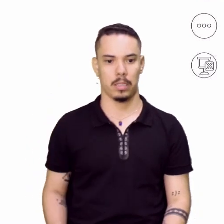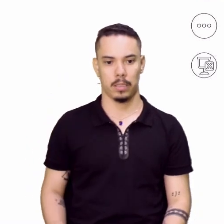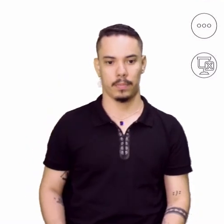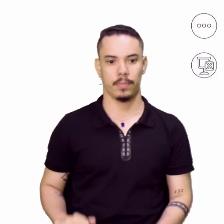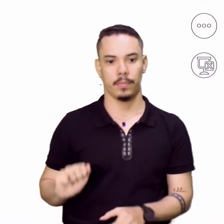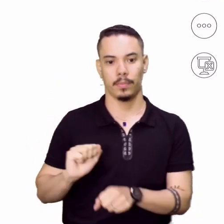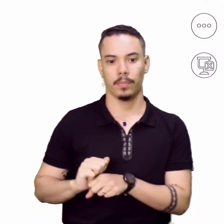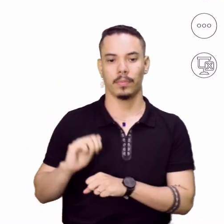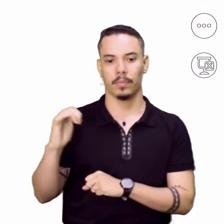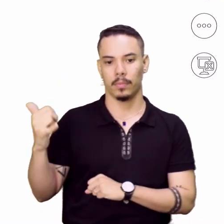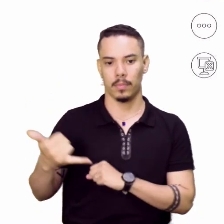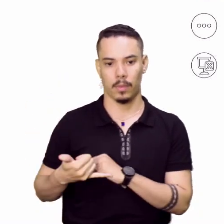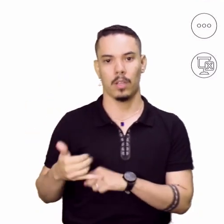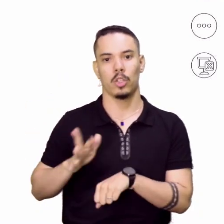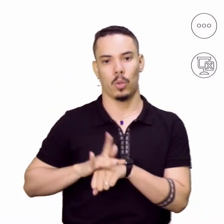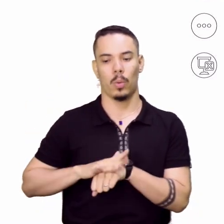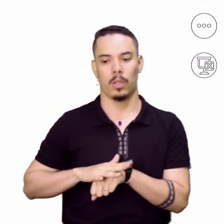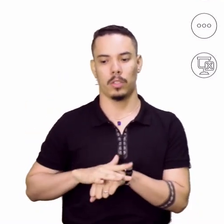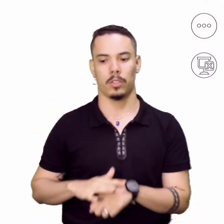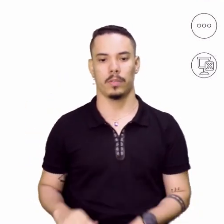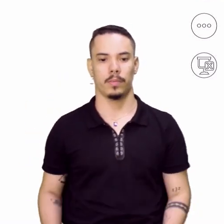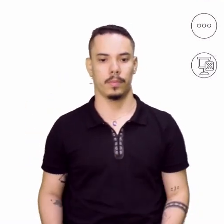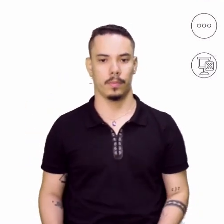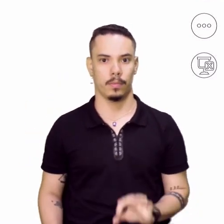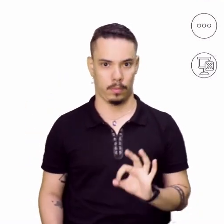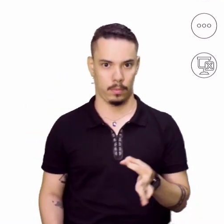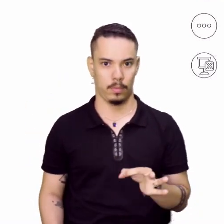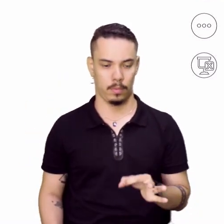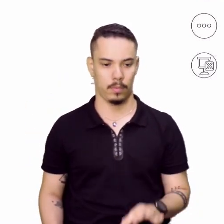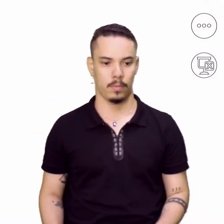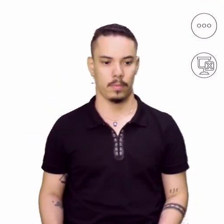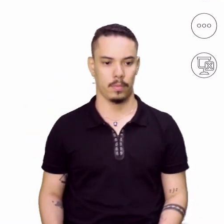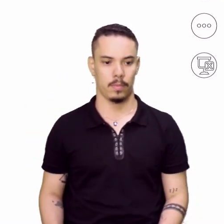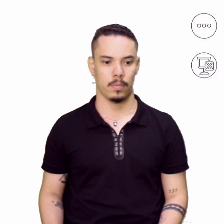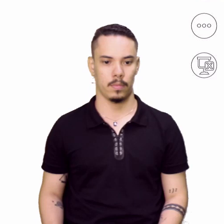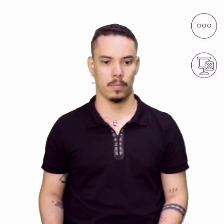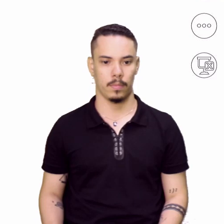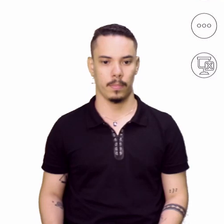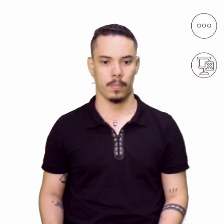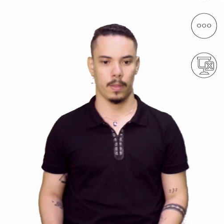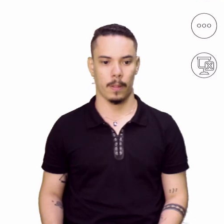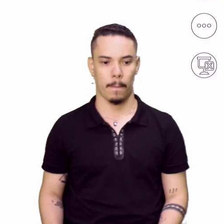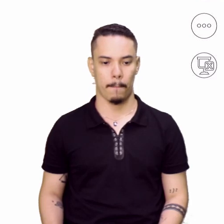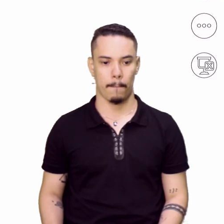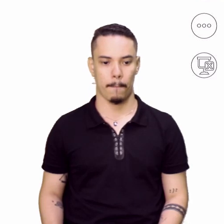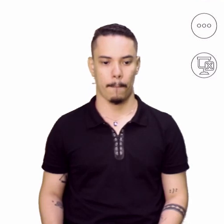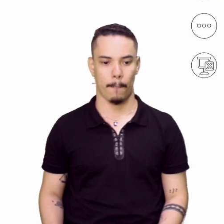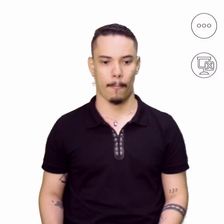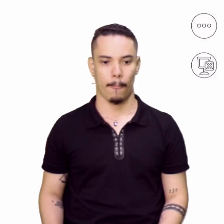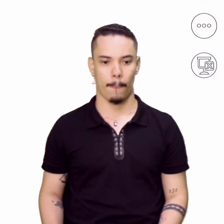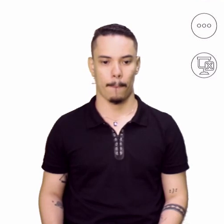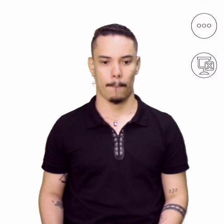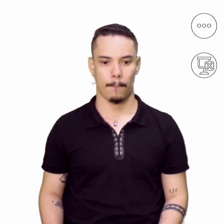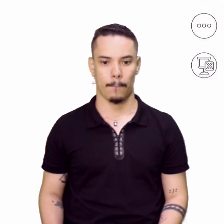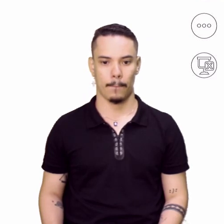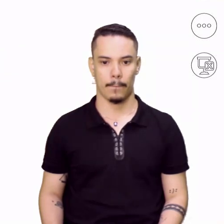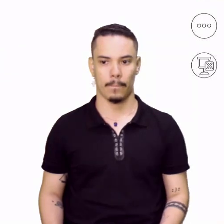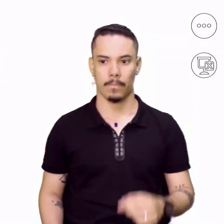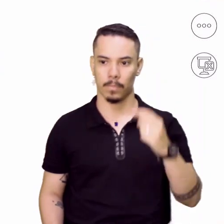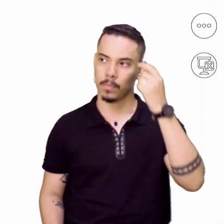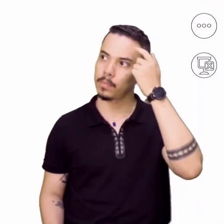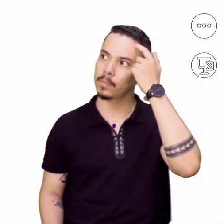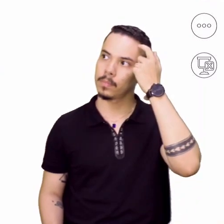adjetivo doente exatamente você tá aumentando no grau do adjetivo Então olha